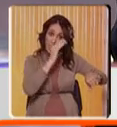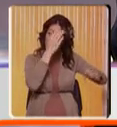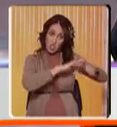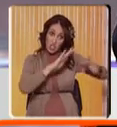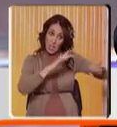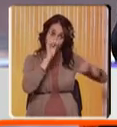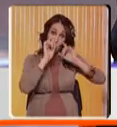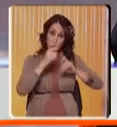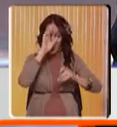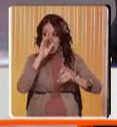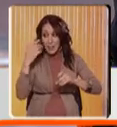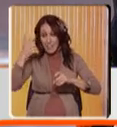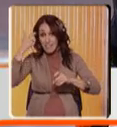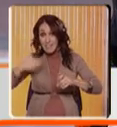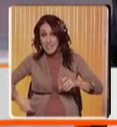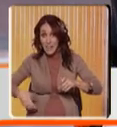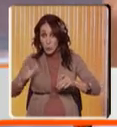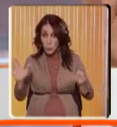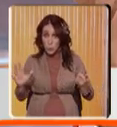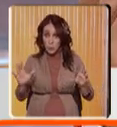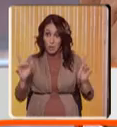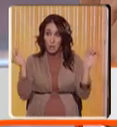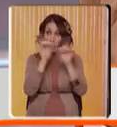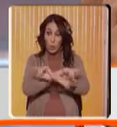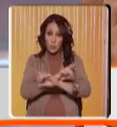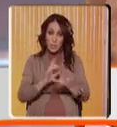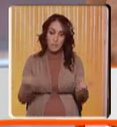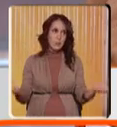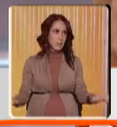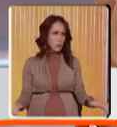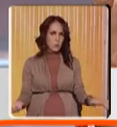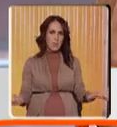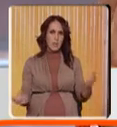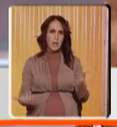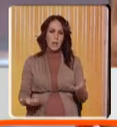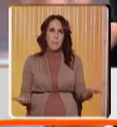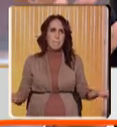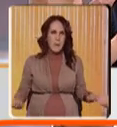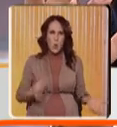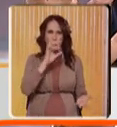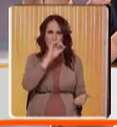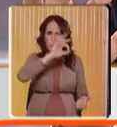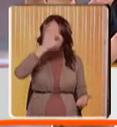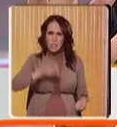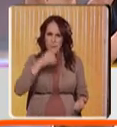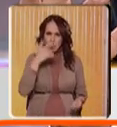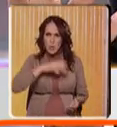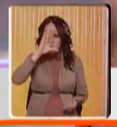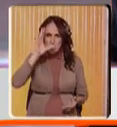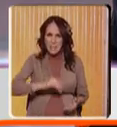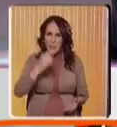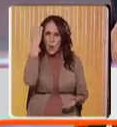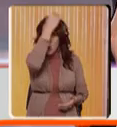um rapaz que estava ali definiu bem. Fiquei desagradavelmente surpreendido por ver que 80% das pessoas não sabe que o nosso